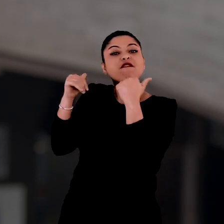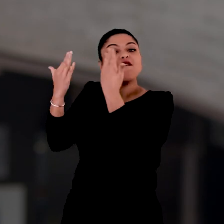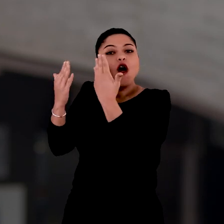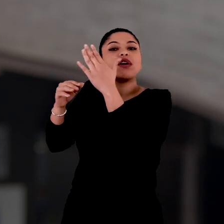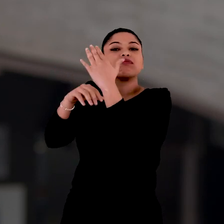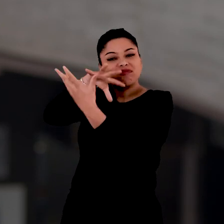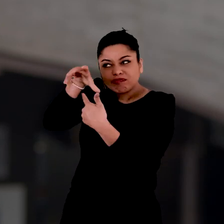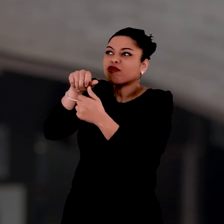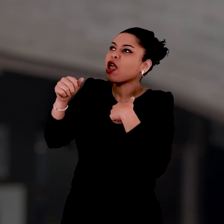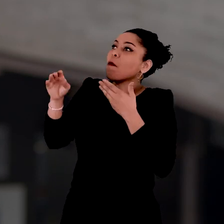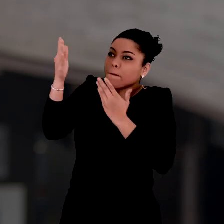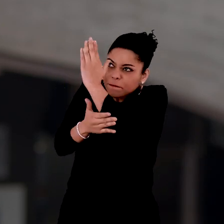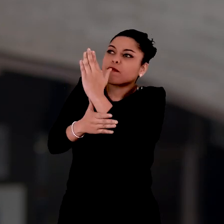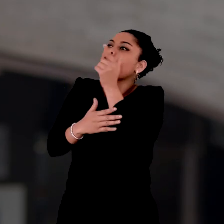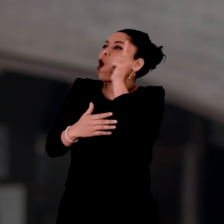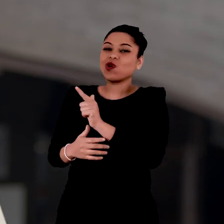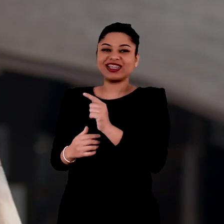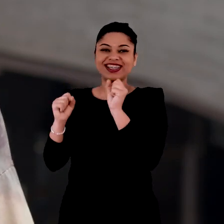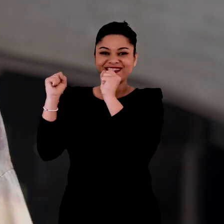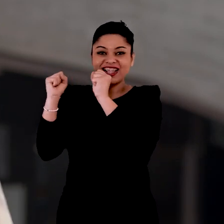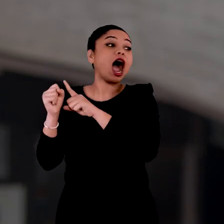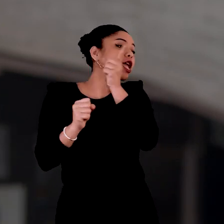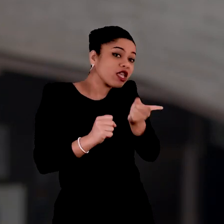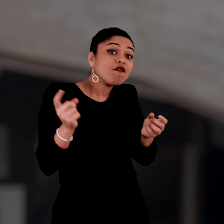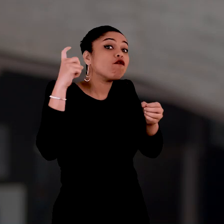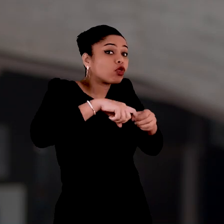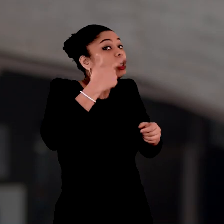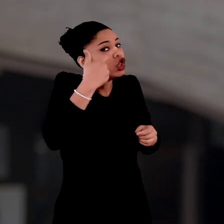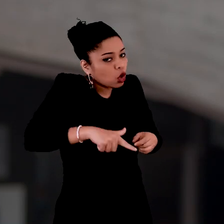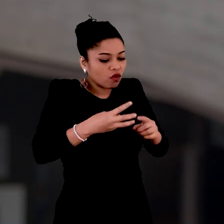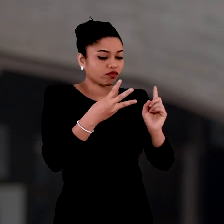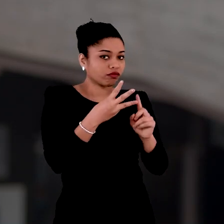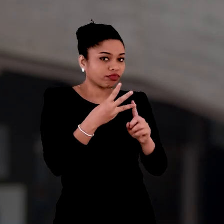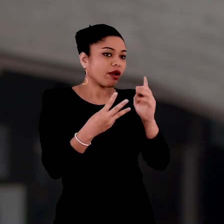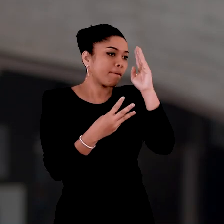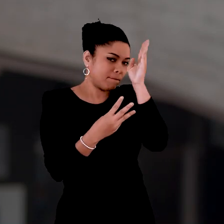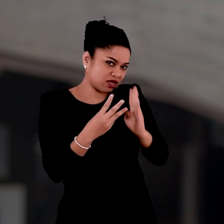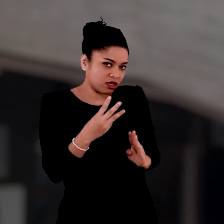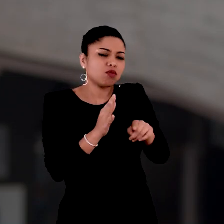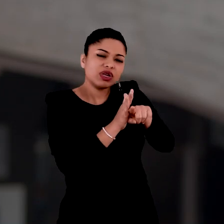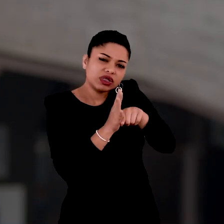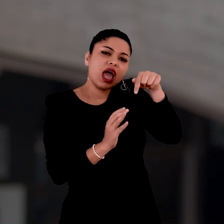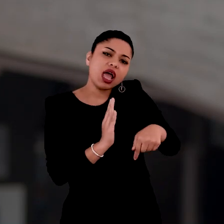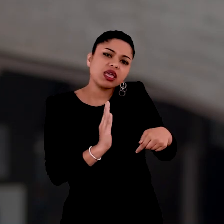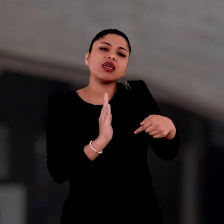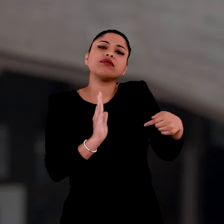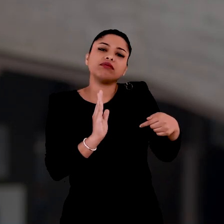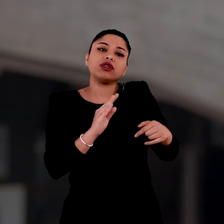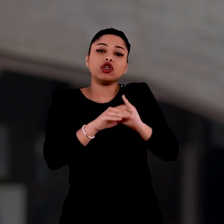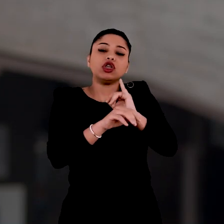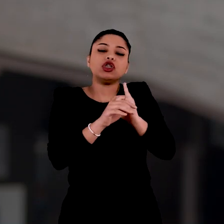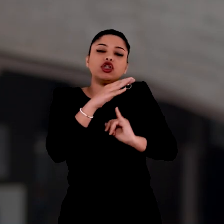uma coincidência muito boa, porque tinha uma categoria, não sei se era uma categoria ou uma vertical do prêmio, que tinha a ver